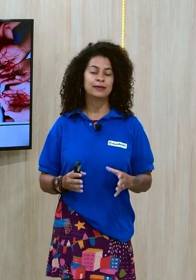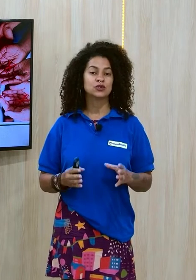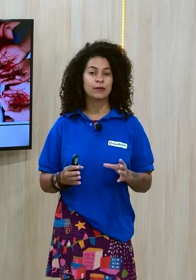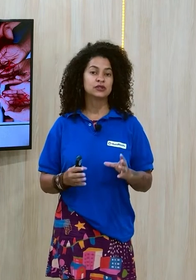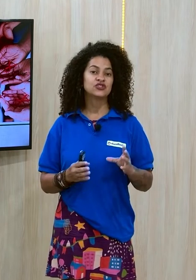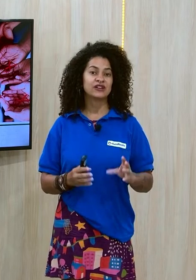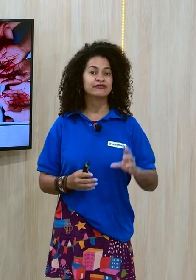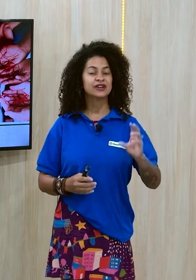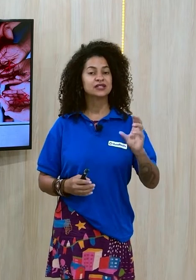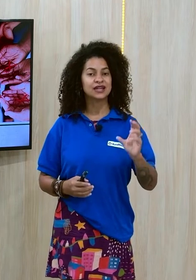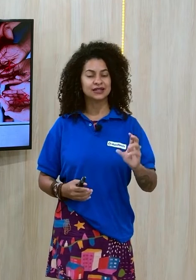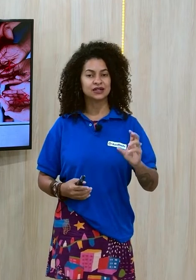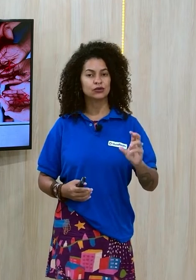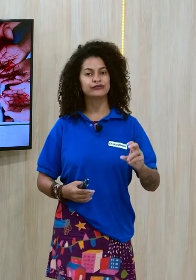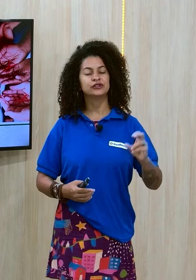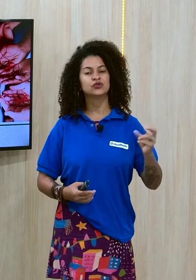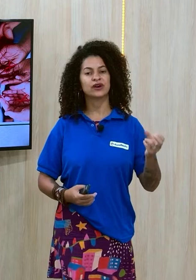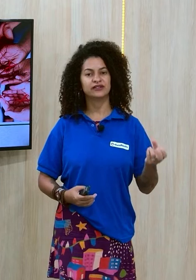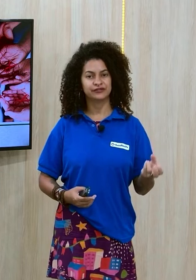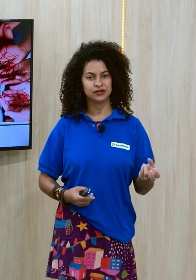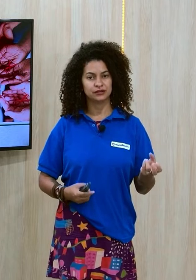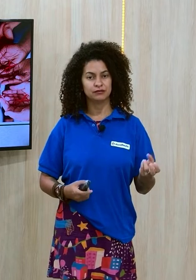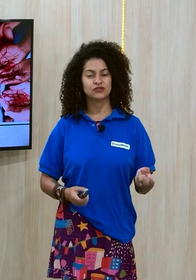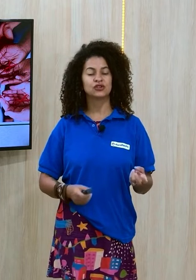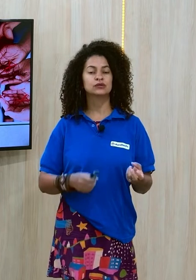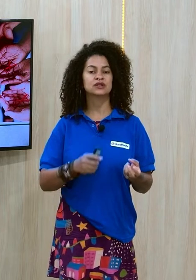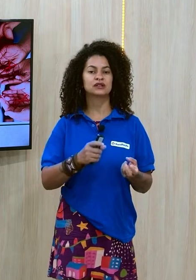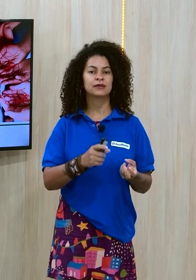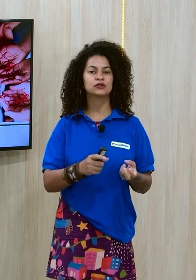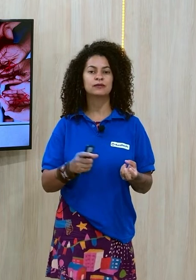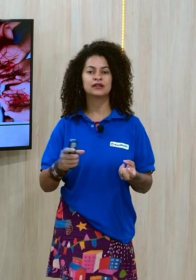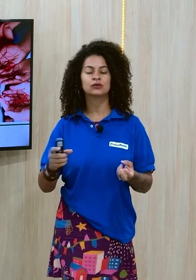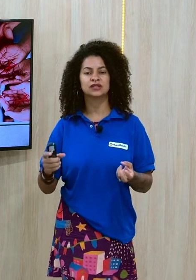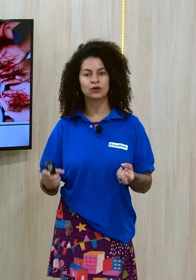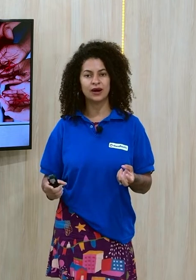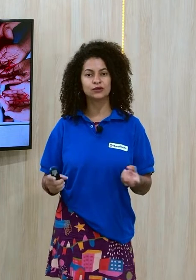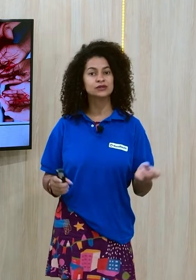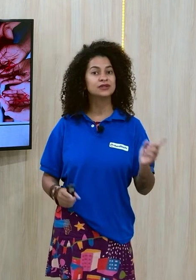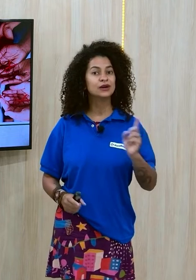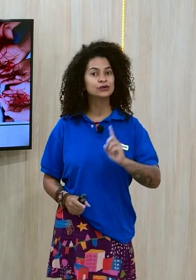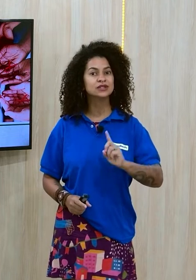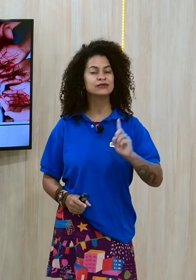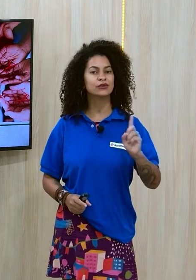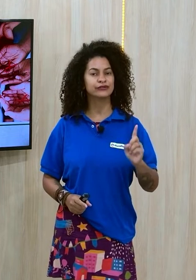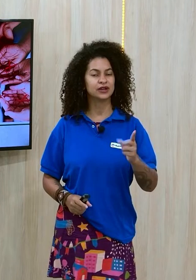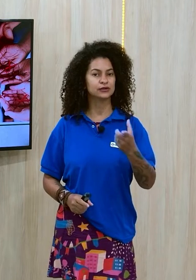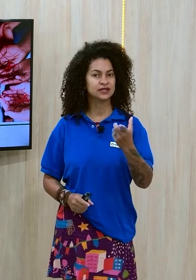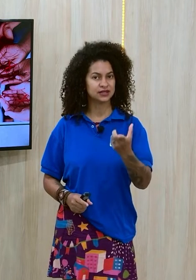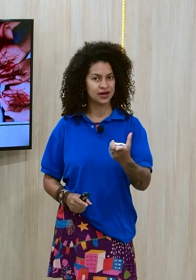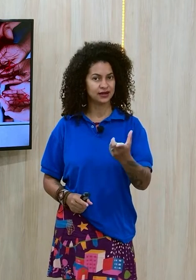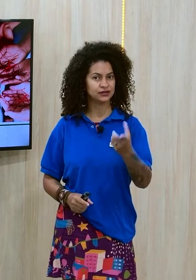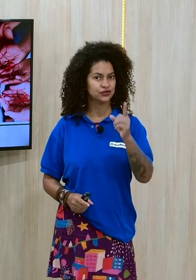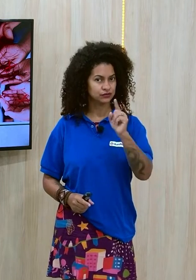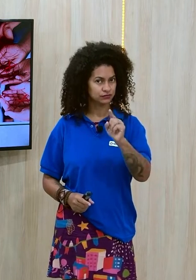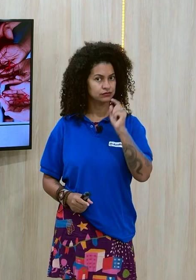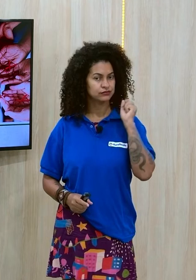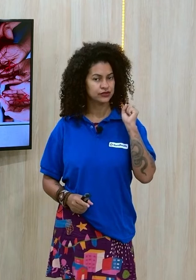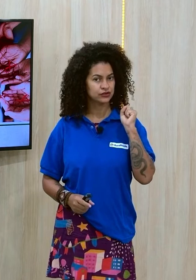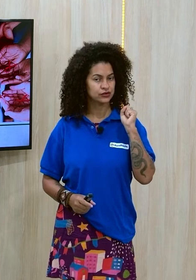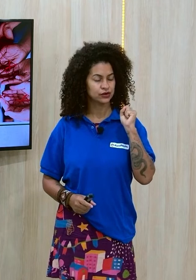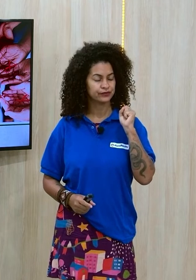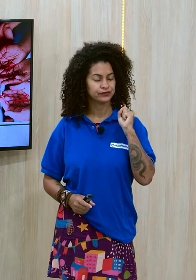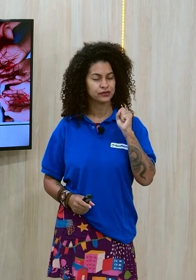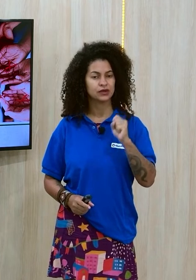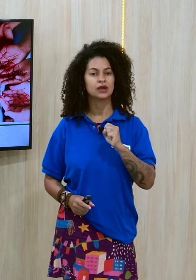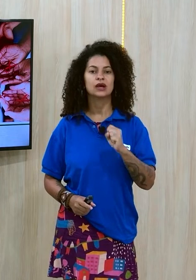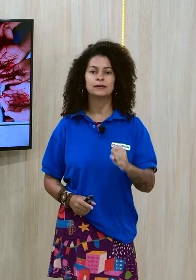a pessoa pode estar infectada com vírus do HIV, mas tendo um tratamento médico adequado, não desenvolver a doença da AIDS. Vejam